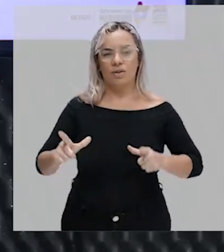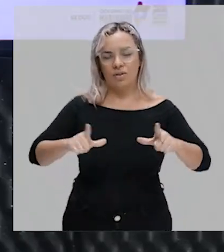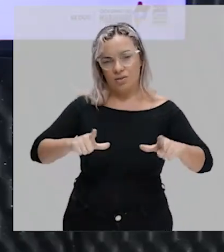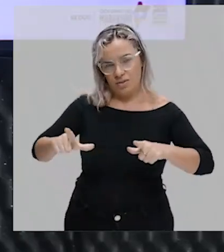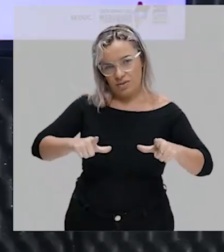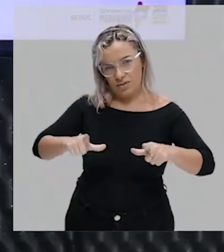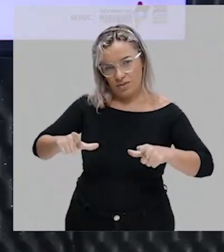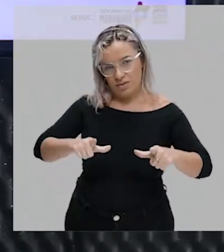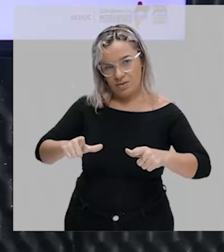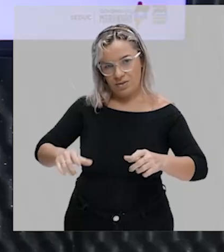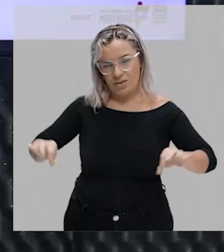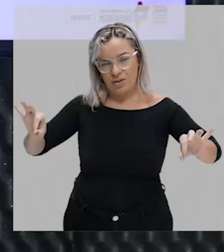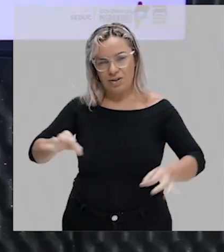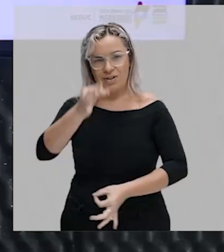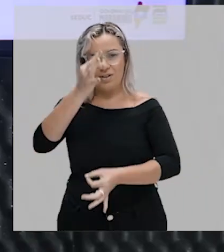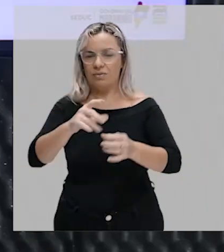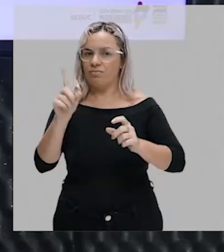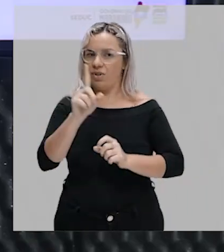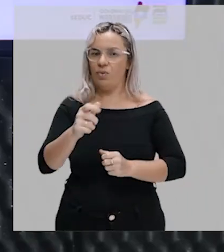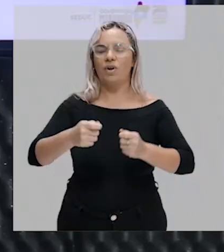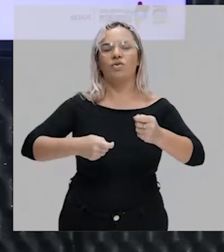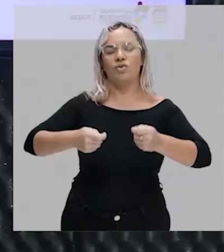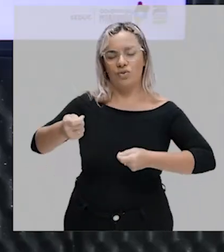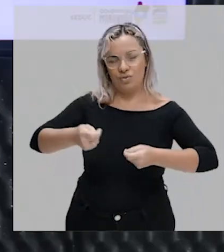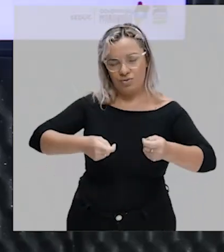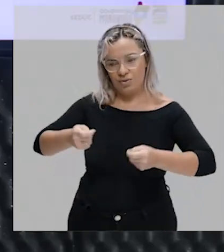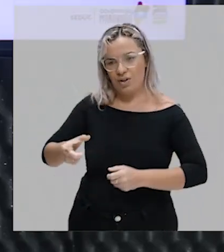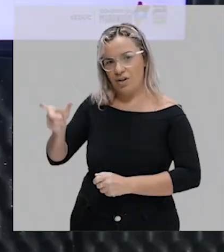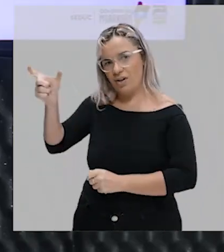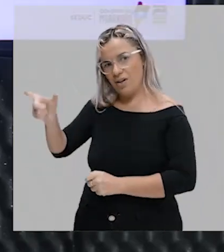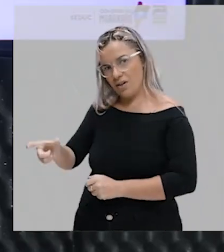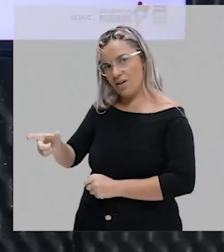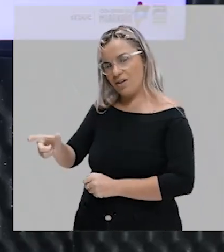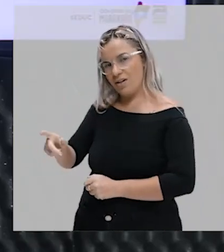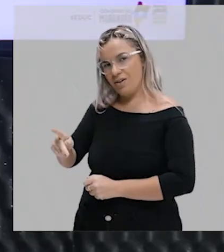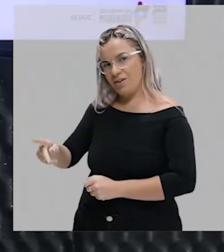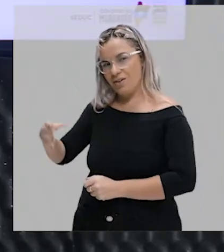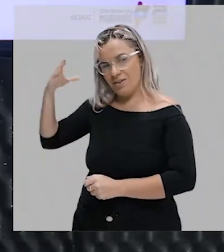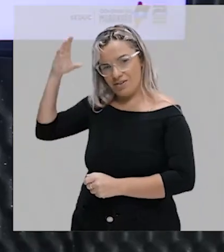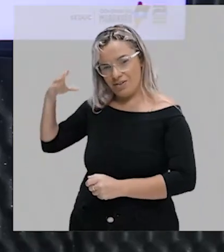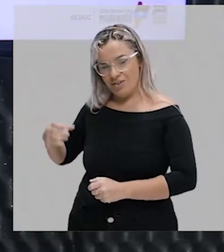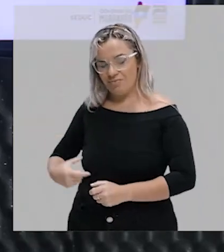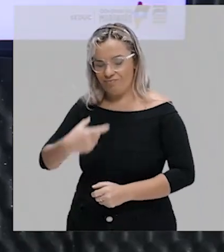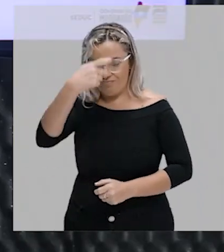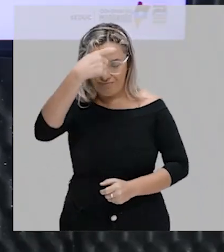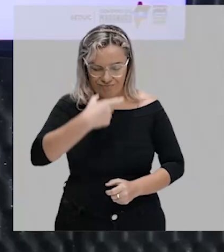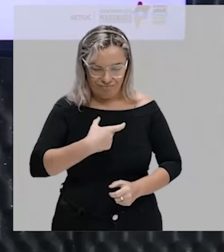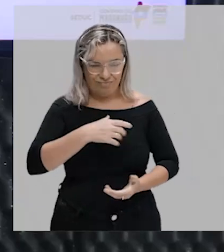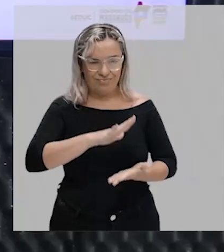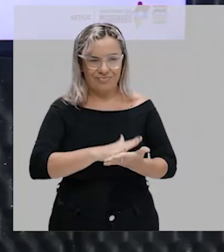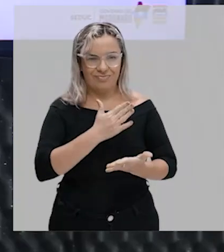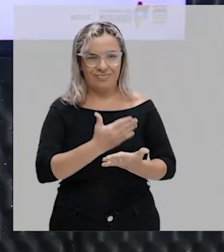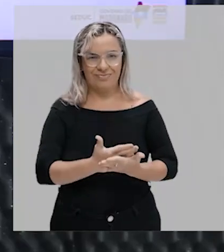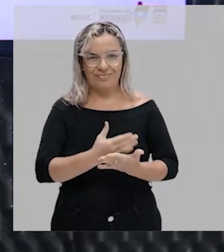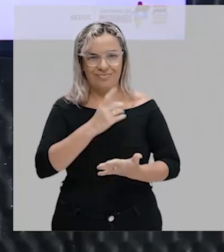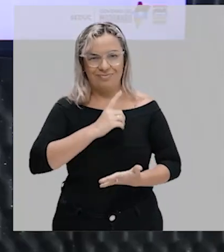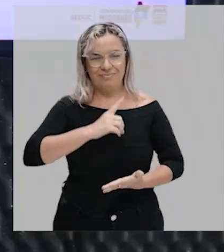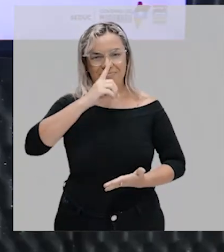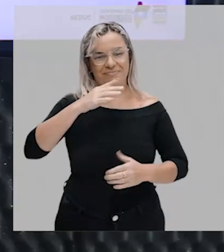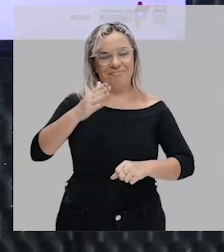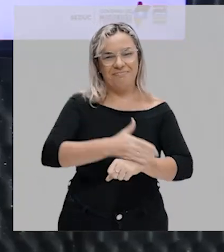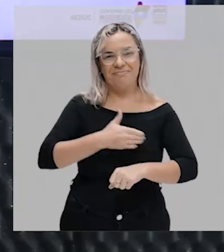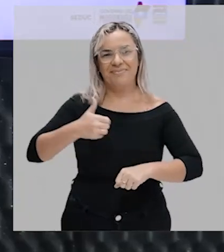Vamos trabalhar com regência. Eu sou a professora Cacau Sotero, já me apresentei? Já me conhece? Conhece a minha amiga Day? Olha, a melhor